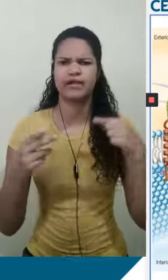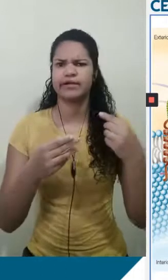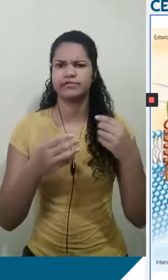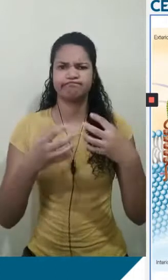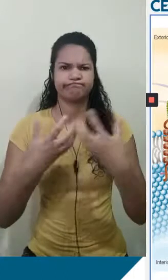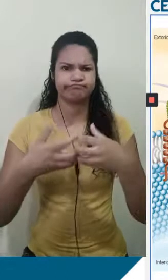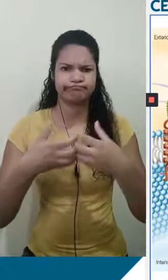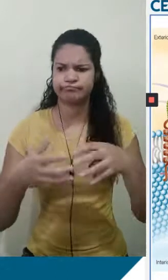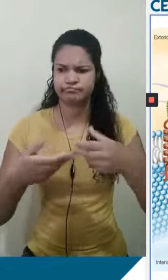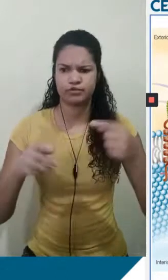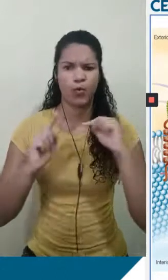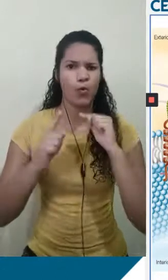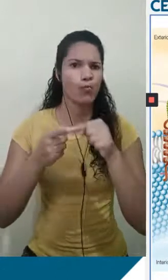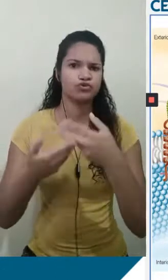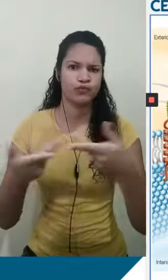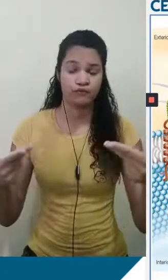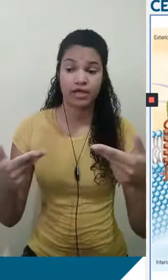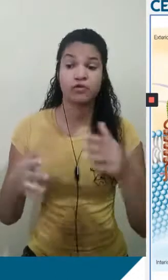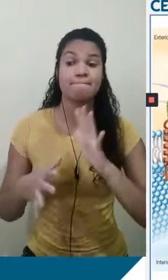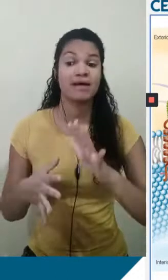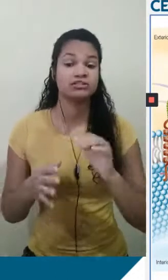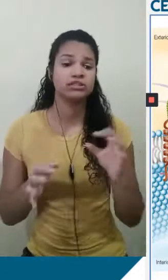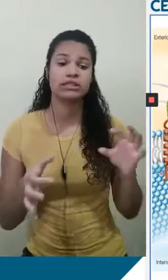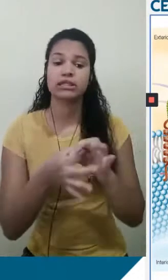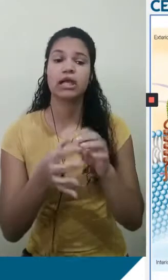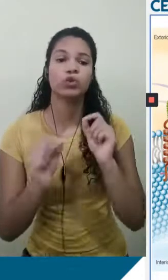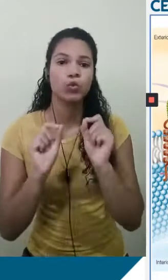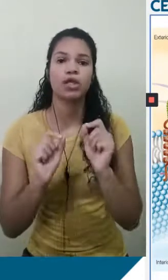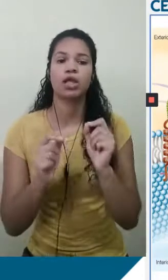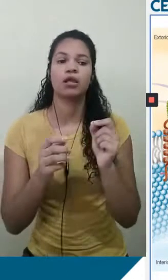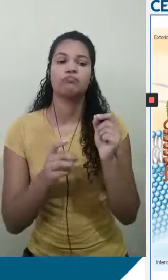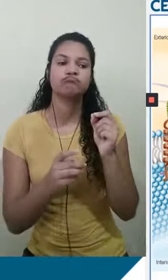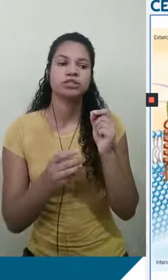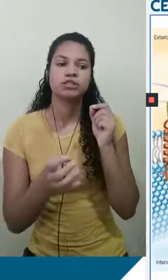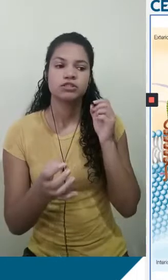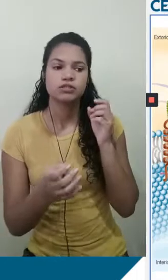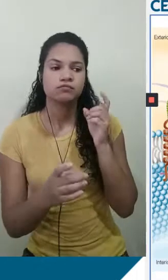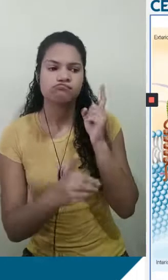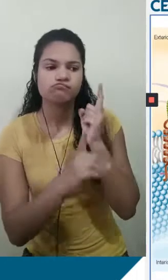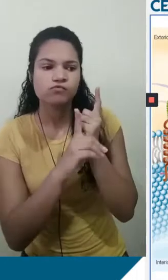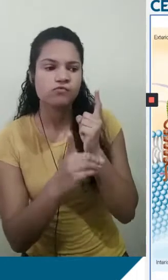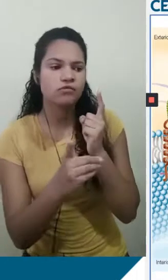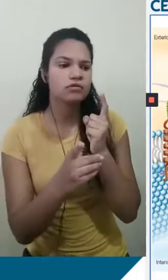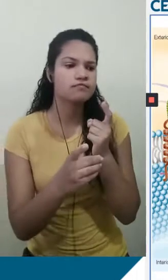Entre células você vai ter a possibilidade de entender, de encontrar a presença de proteínas.